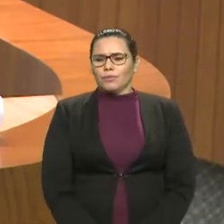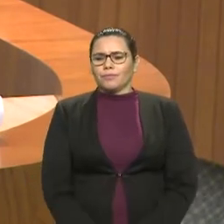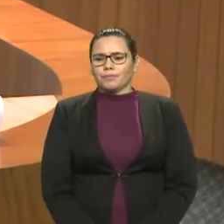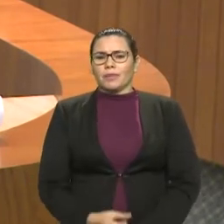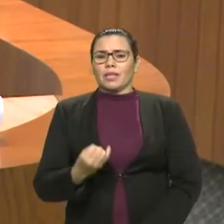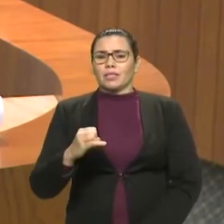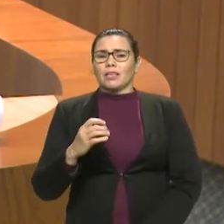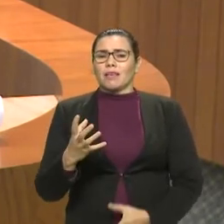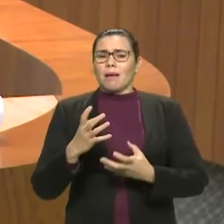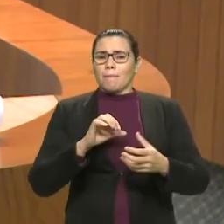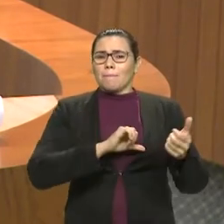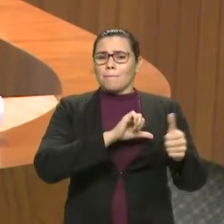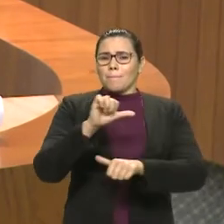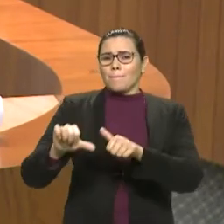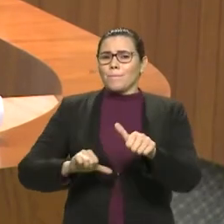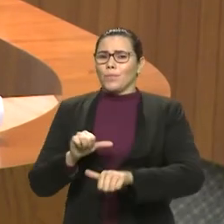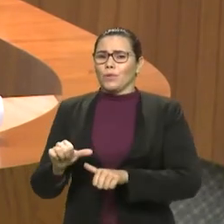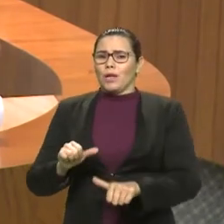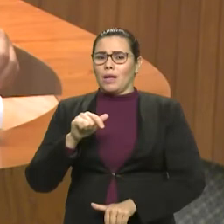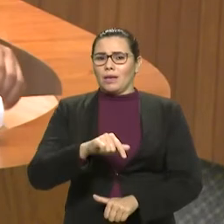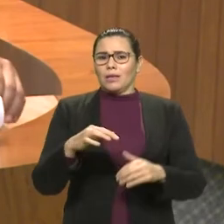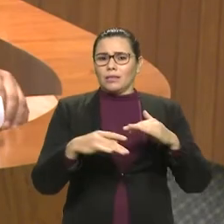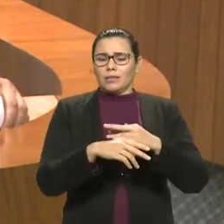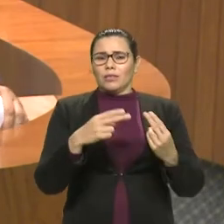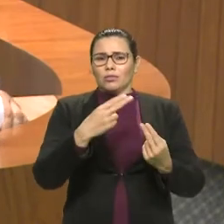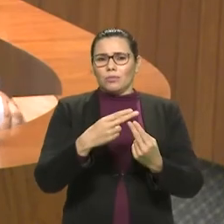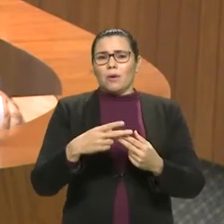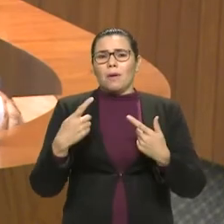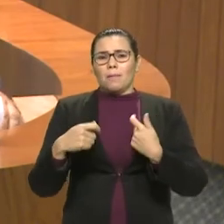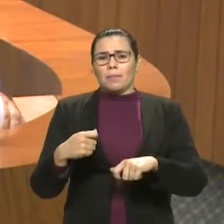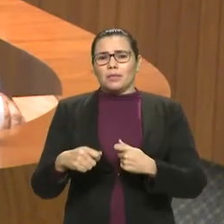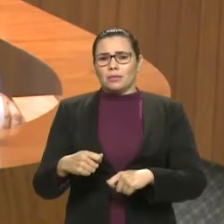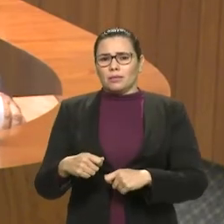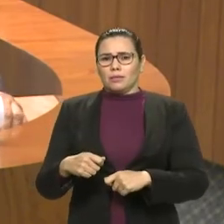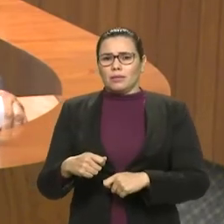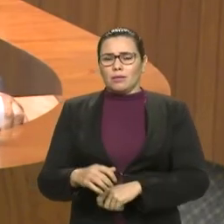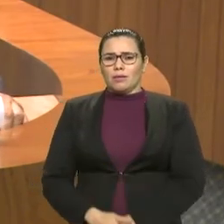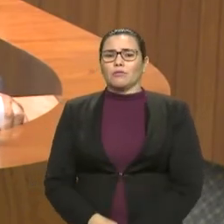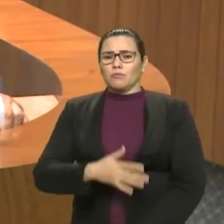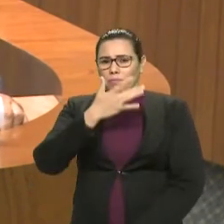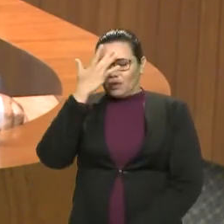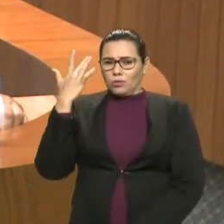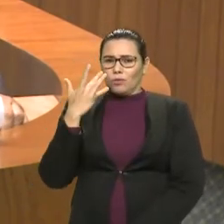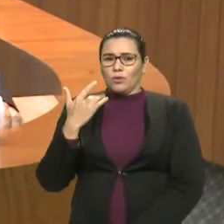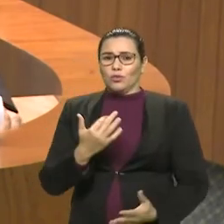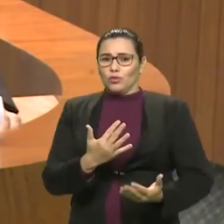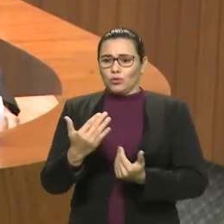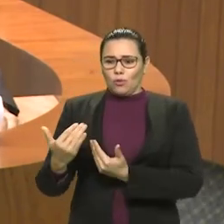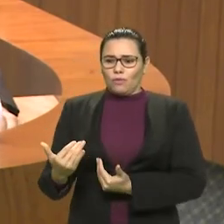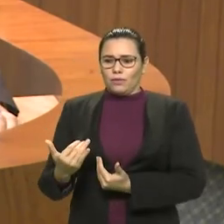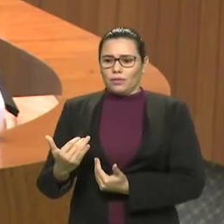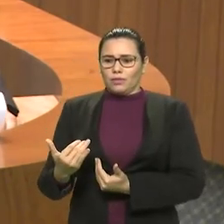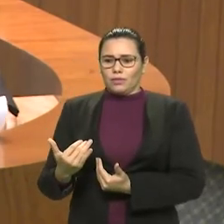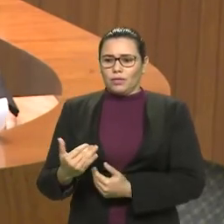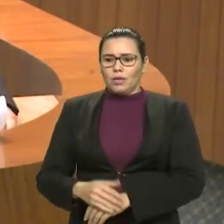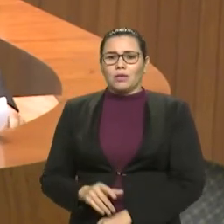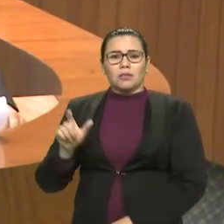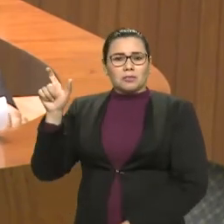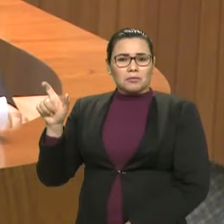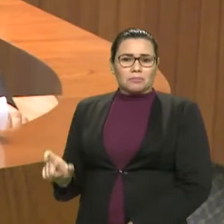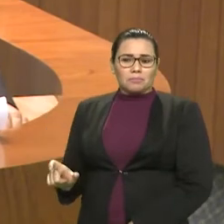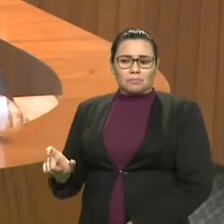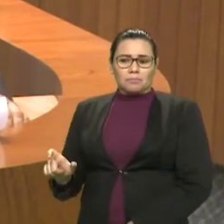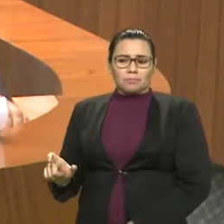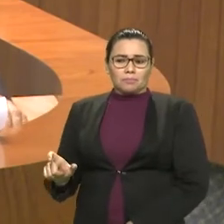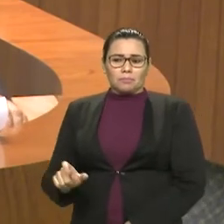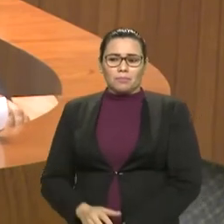mudar e melhorar e da qualidade de vida precisamos de nomes bons e nomes novos no campo da política então aqui o